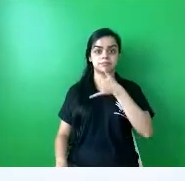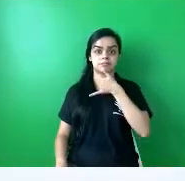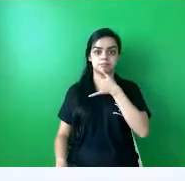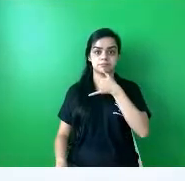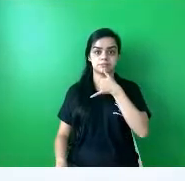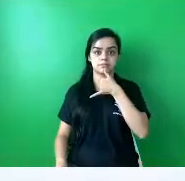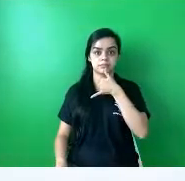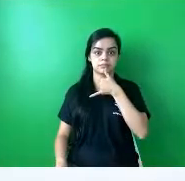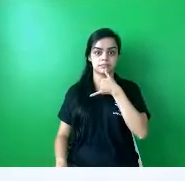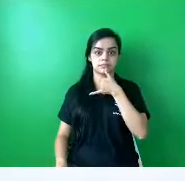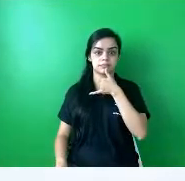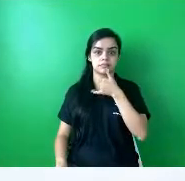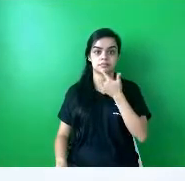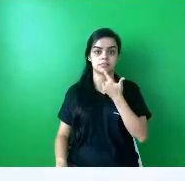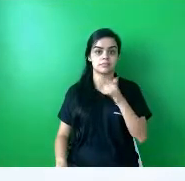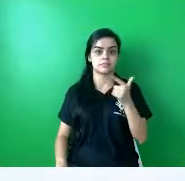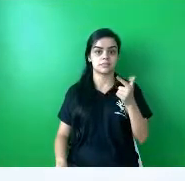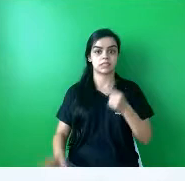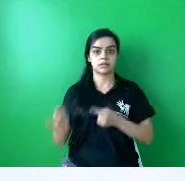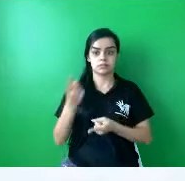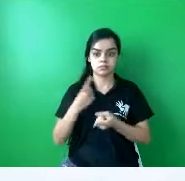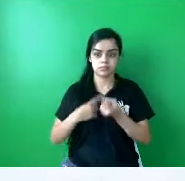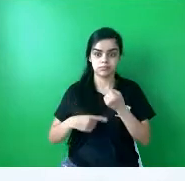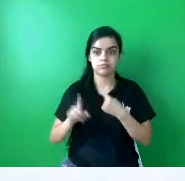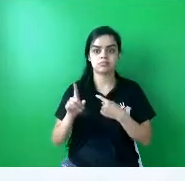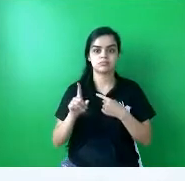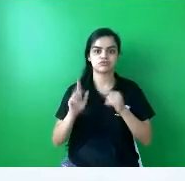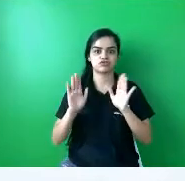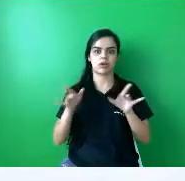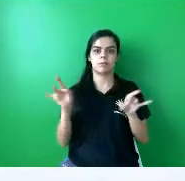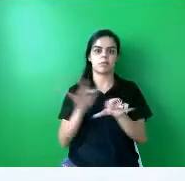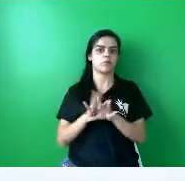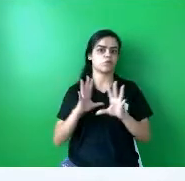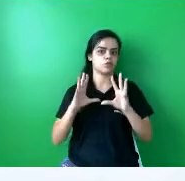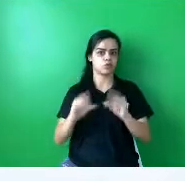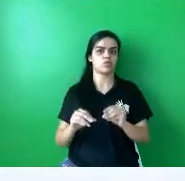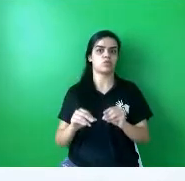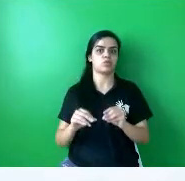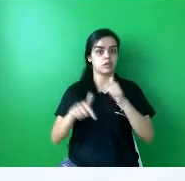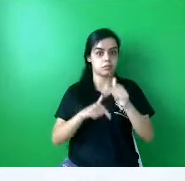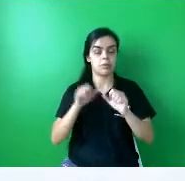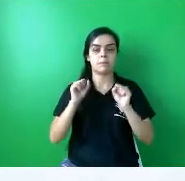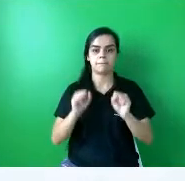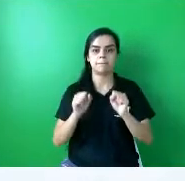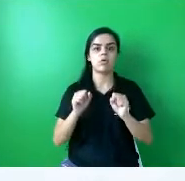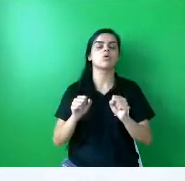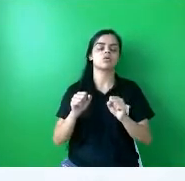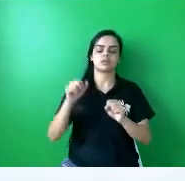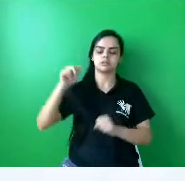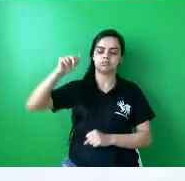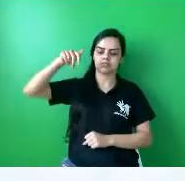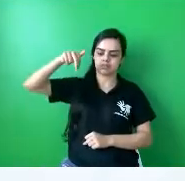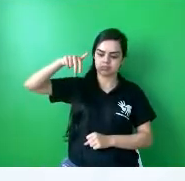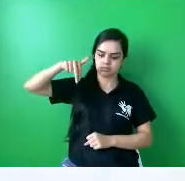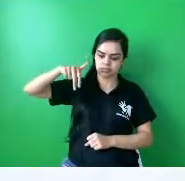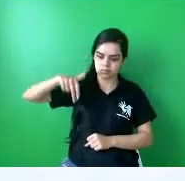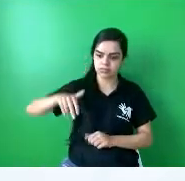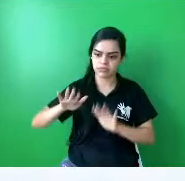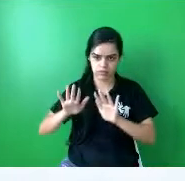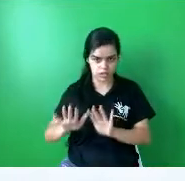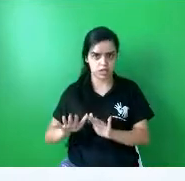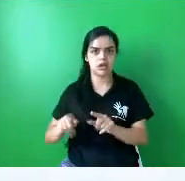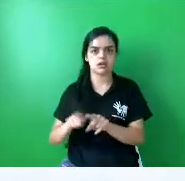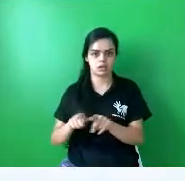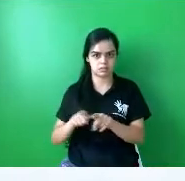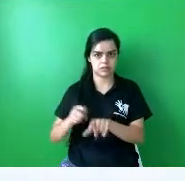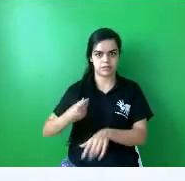não temos a evolução a esse ponto. O trabalhador ele vai poder descer, né, ele vai poder ficar lá,